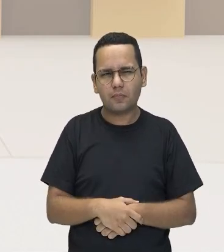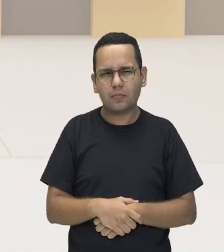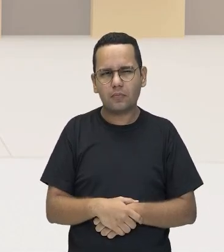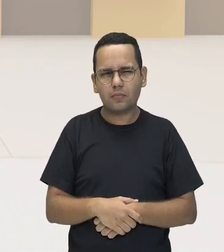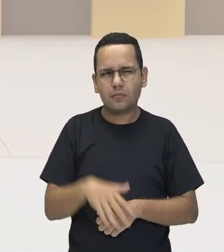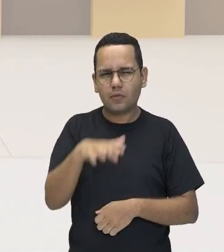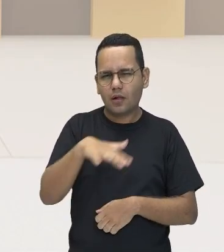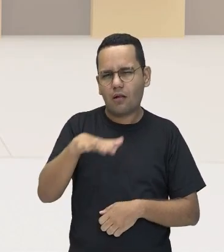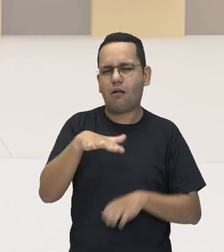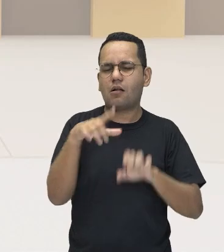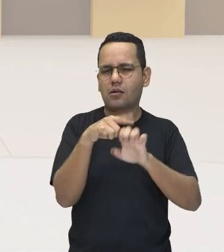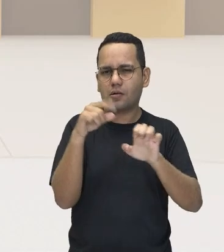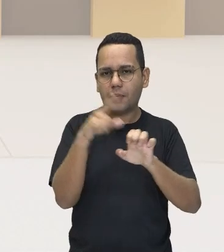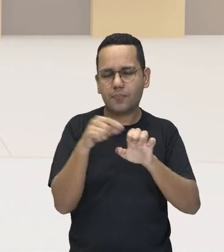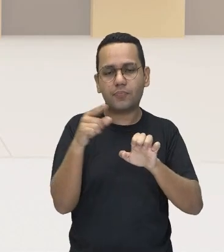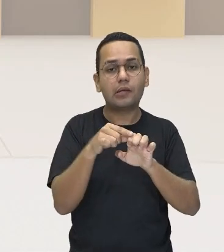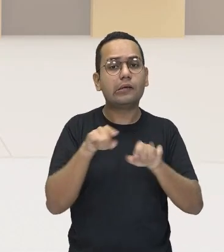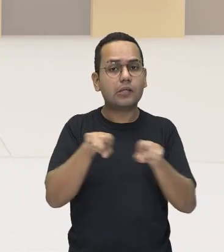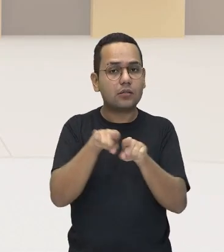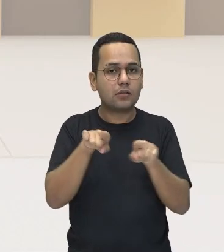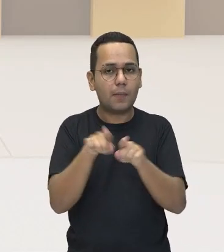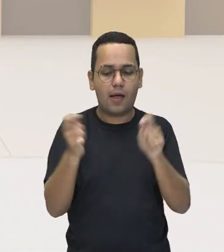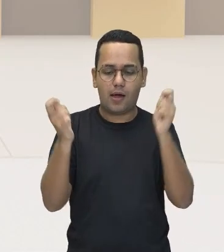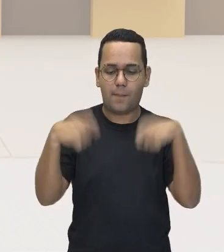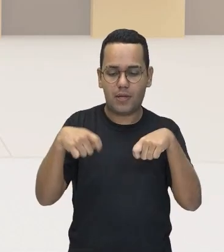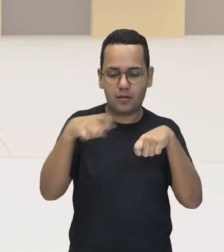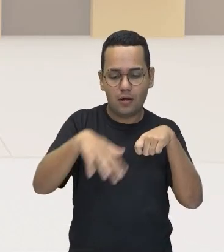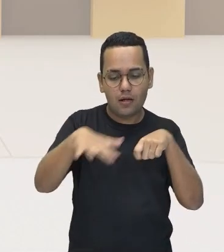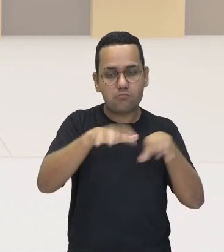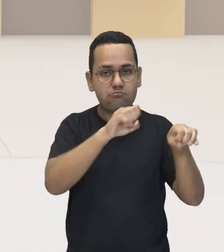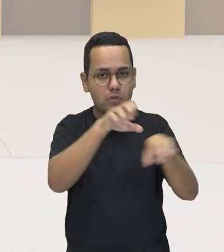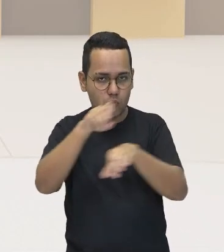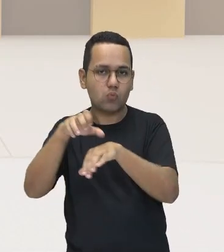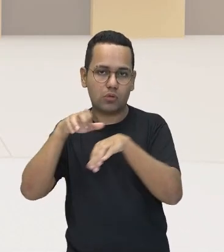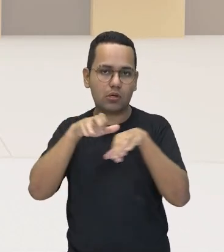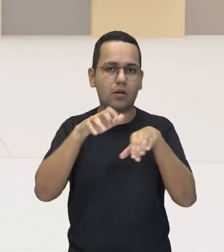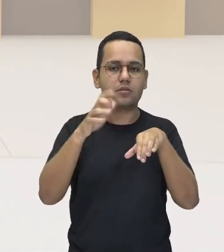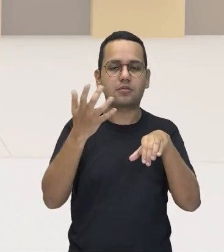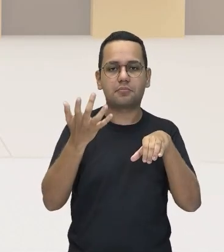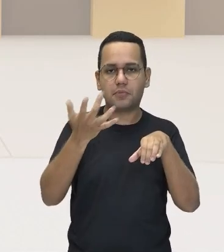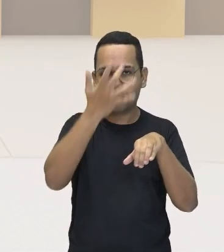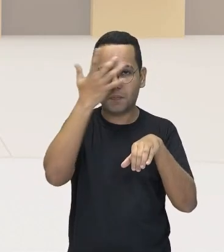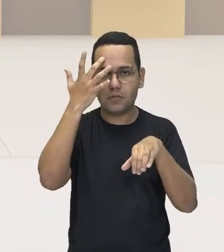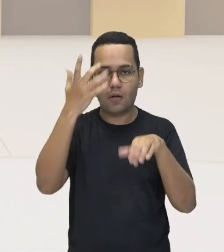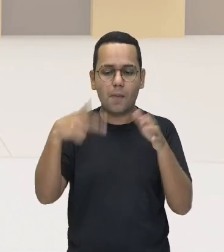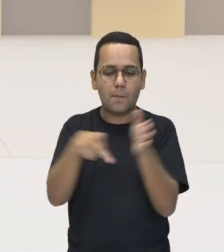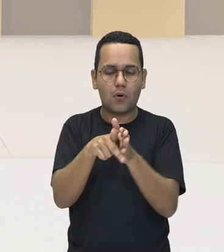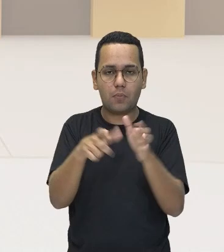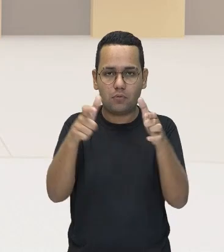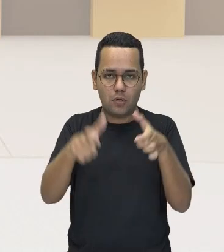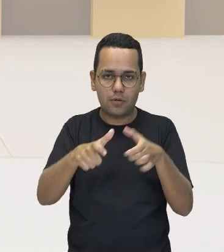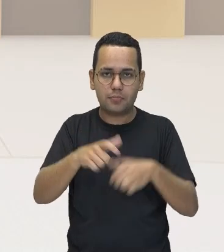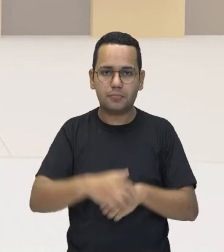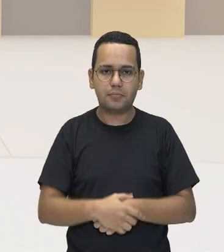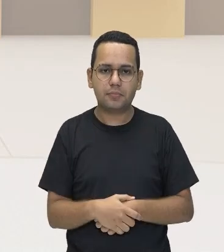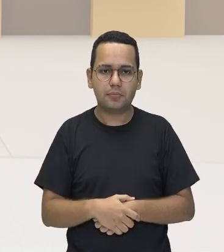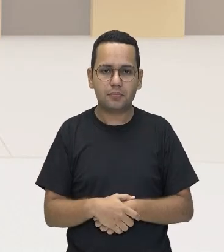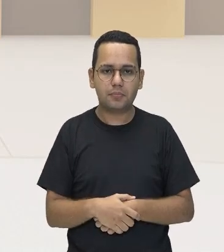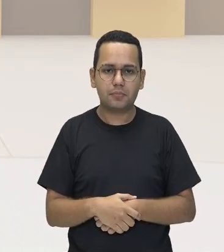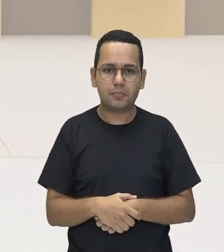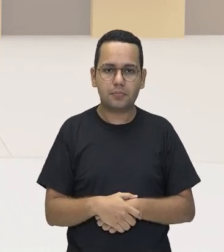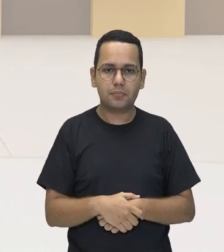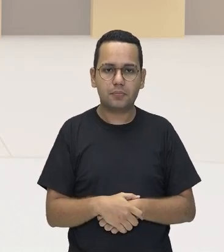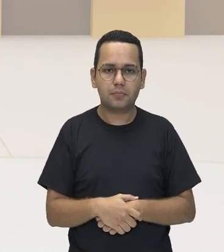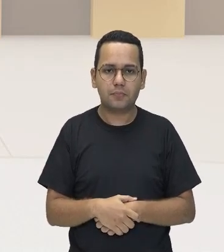empreender, né, capacitar e educar as pessoas da sua própria comunidade, né, pessoas que estejam interessadas em